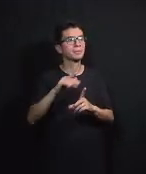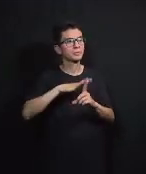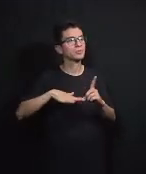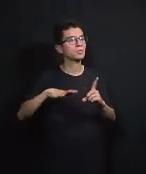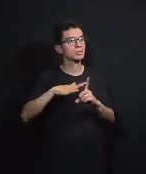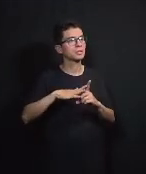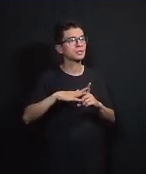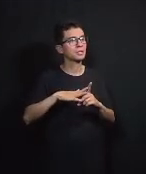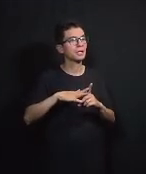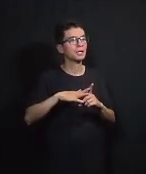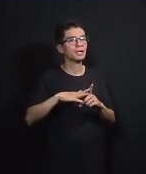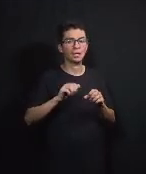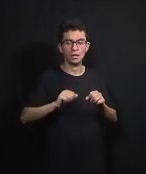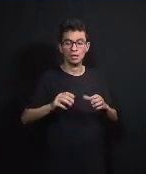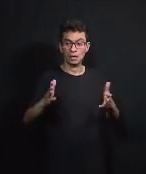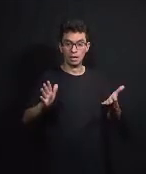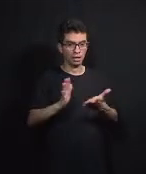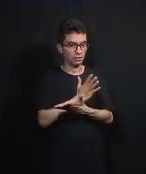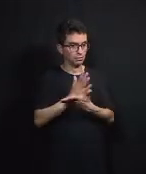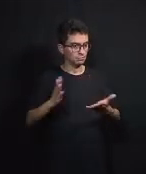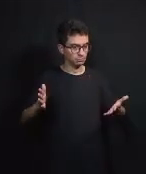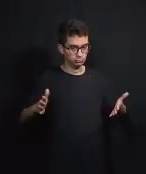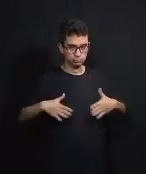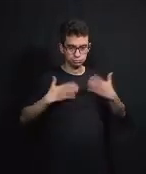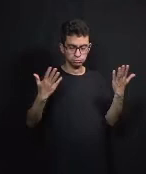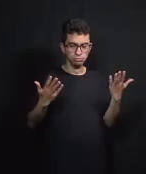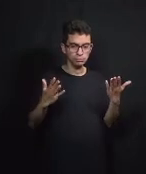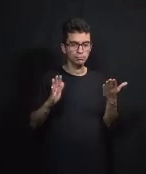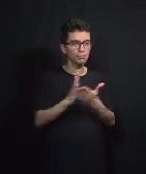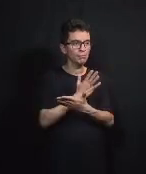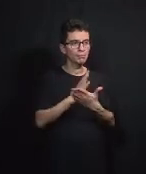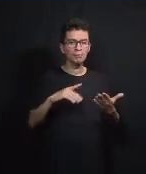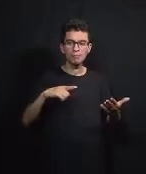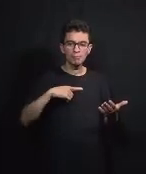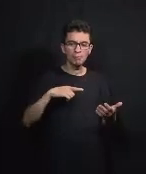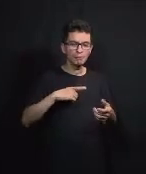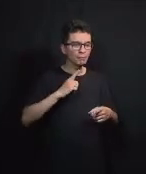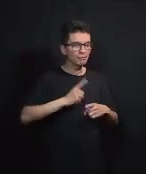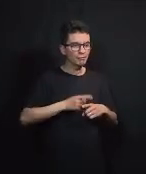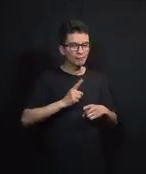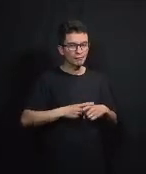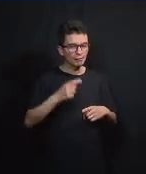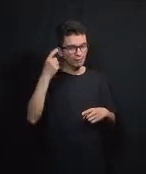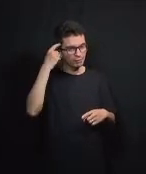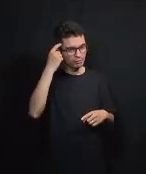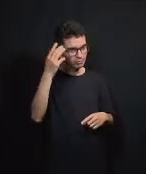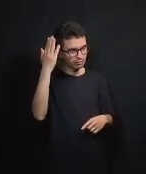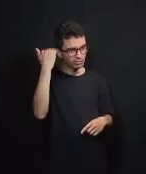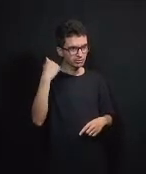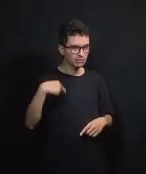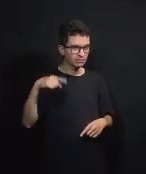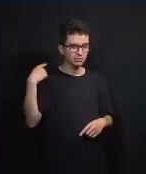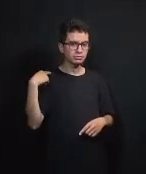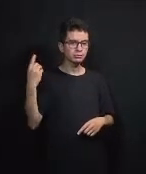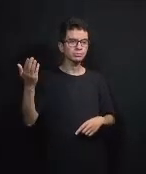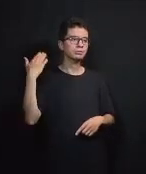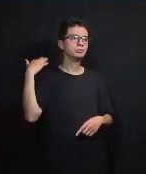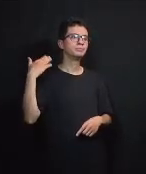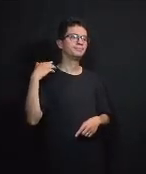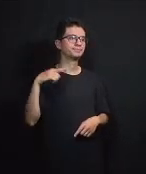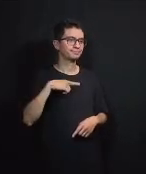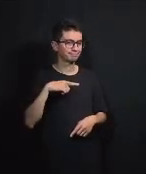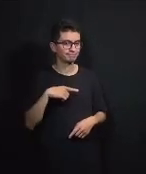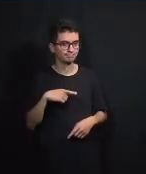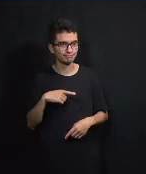que espanta muito, me espanta a mim em alguns aspectos, porque eu sou de outra época,